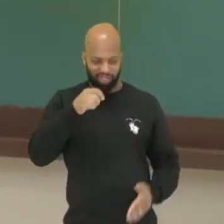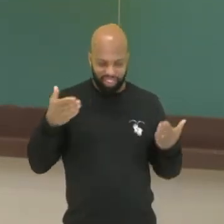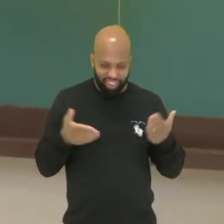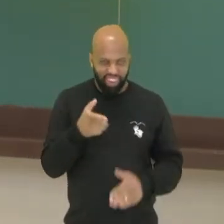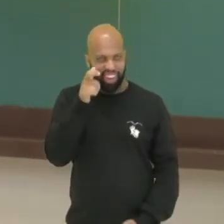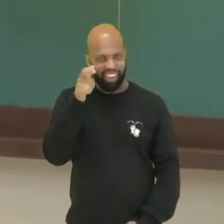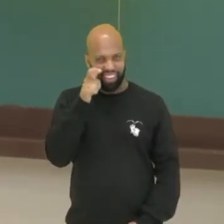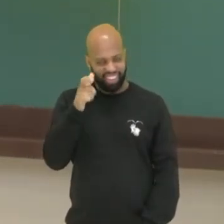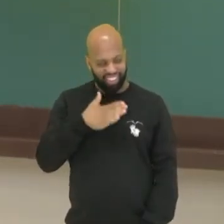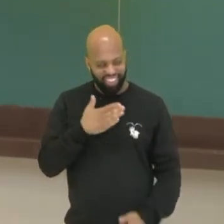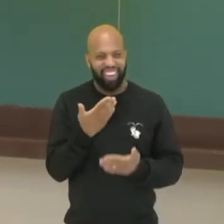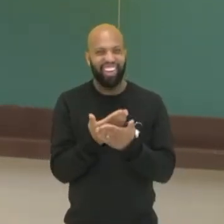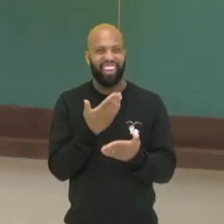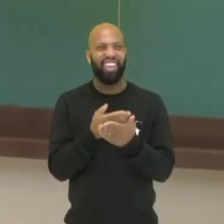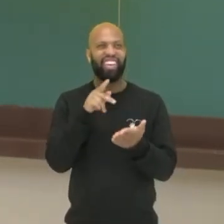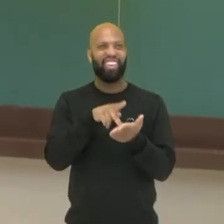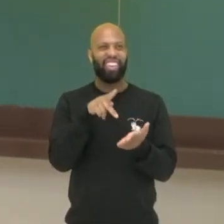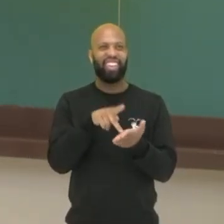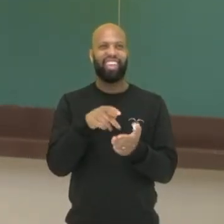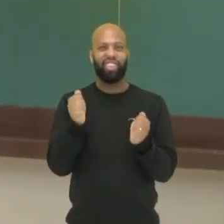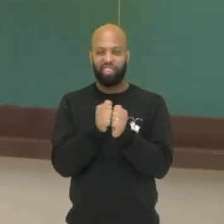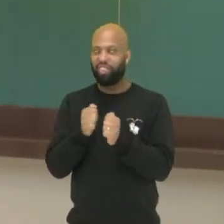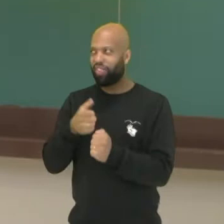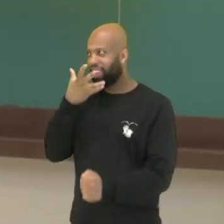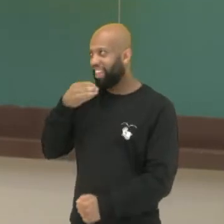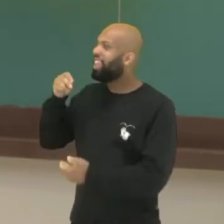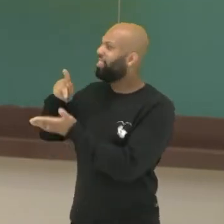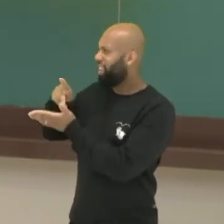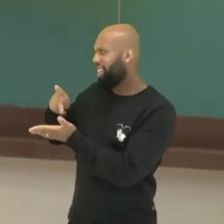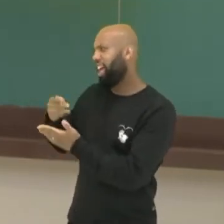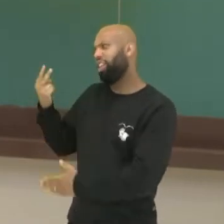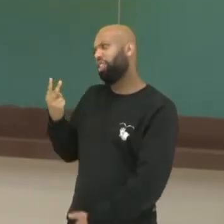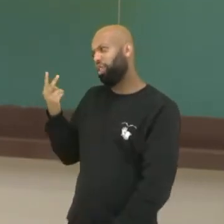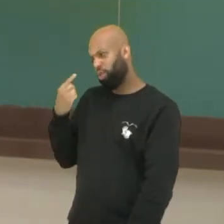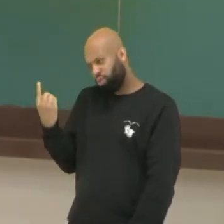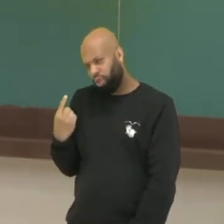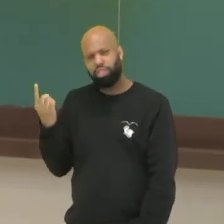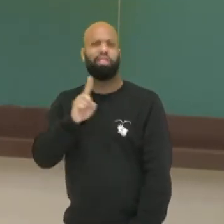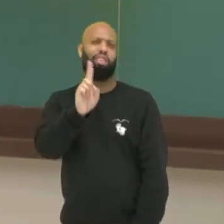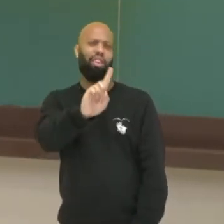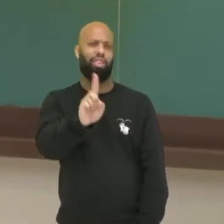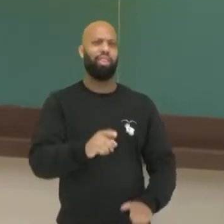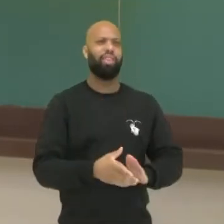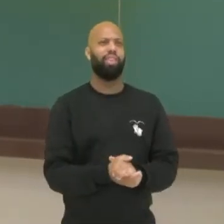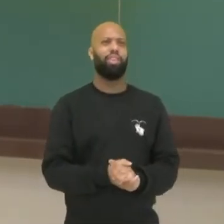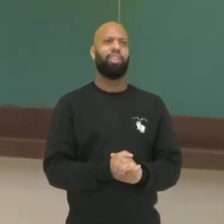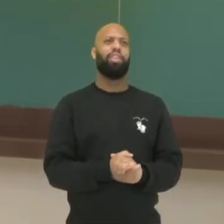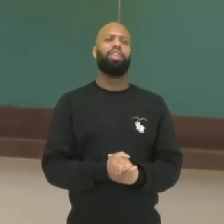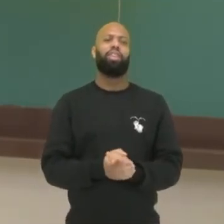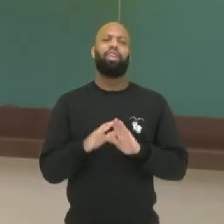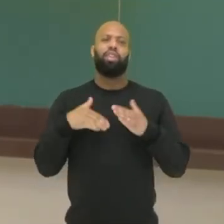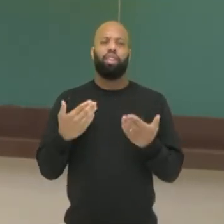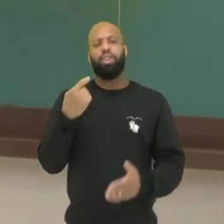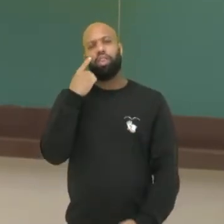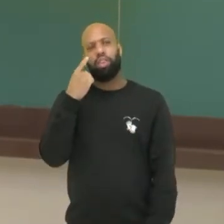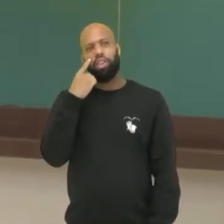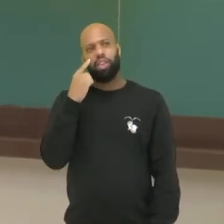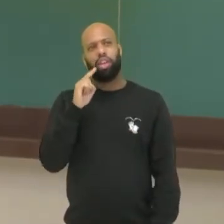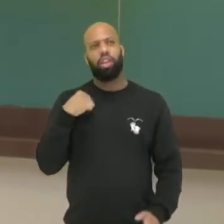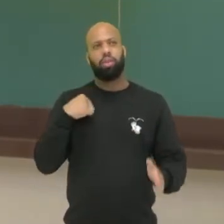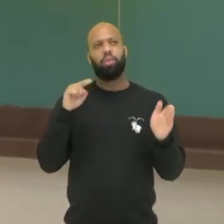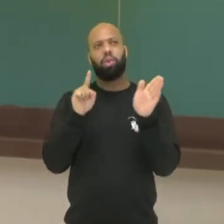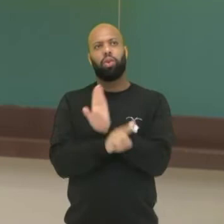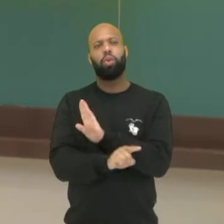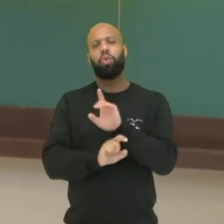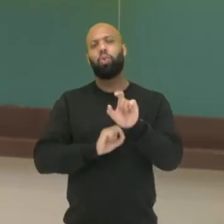aí, né? Estamos juntos aqui, né, Natan? Vai deixar a gente sozinho aqui? Não pode, né, Natan? Então, veja, quando te pergunta qual a